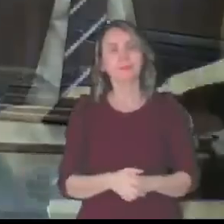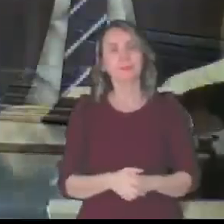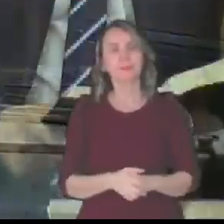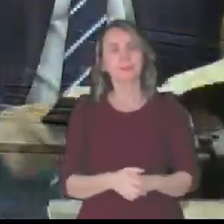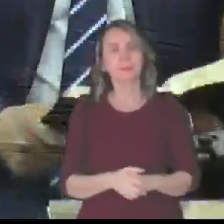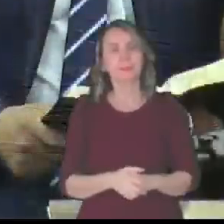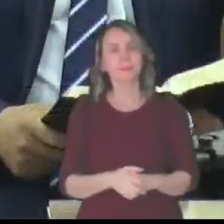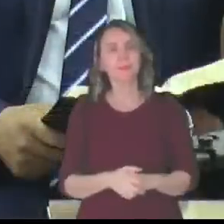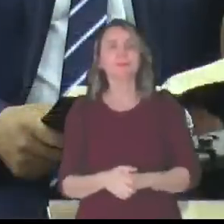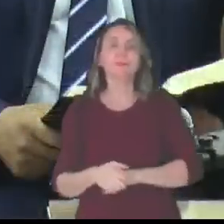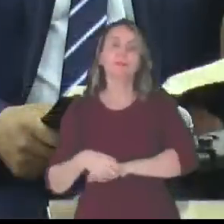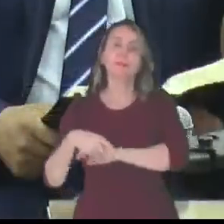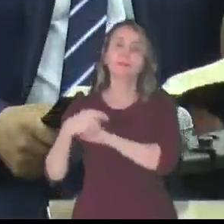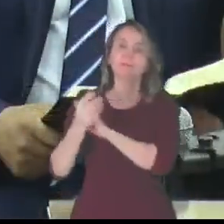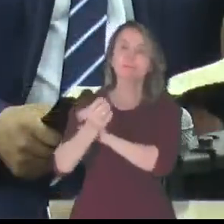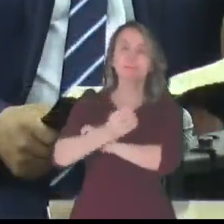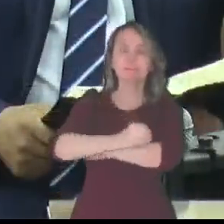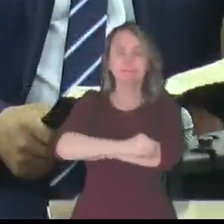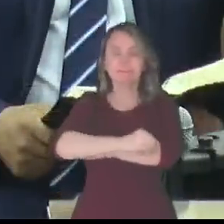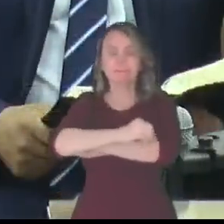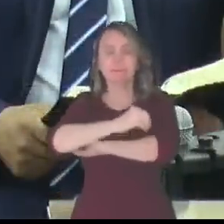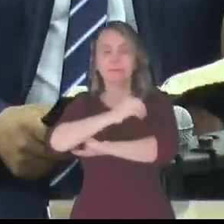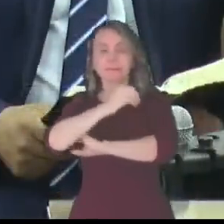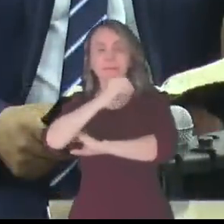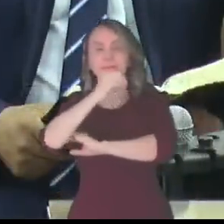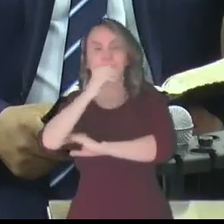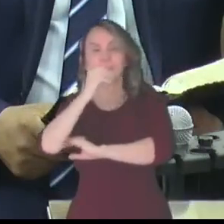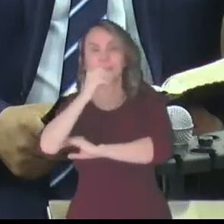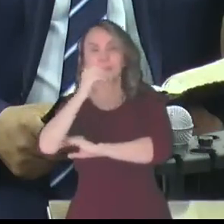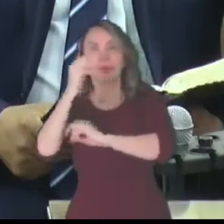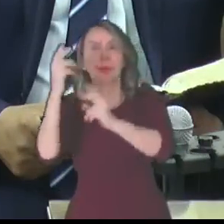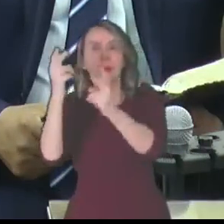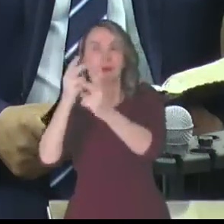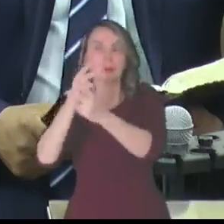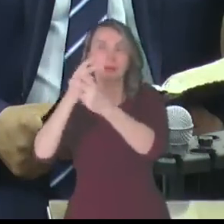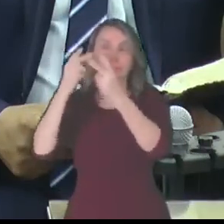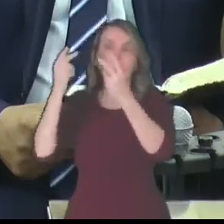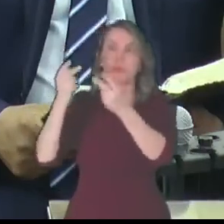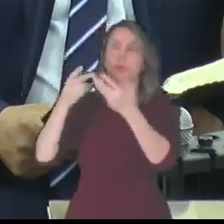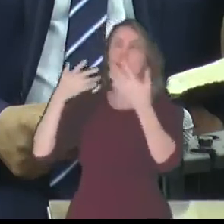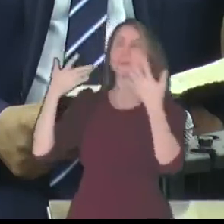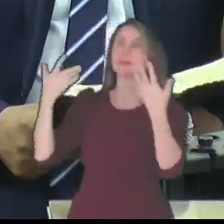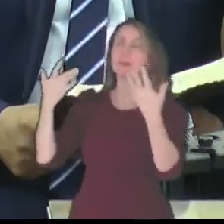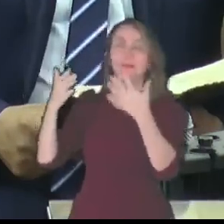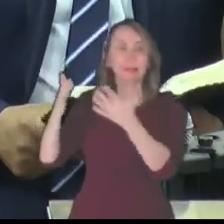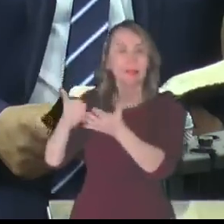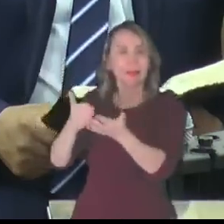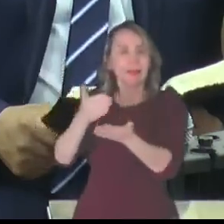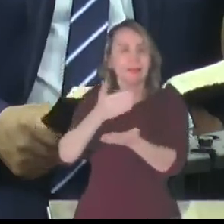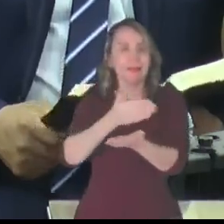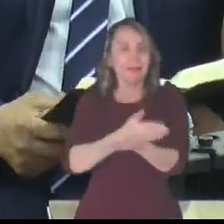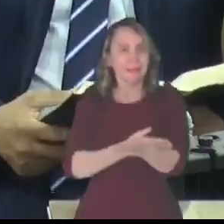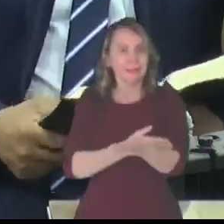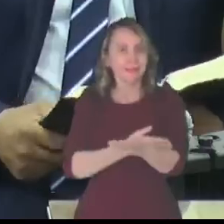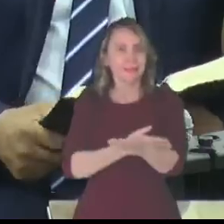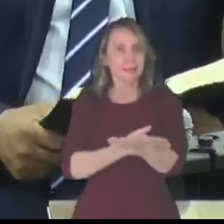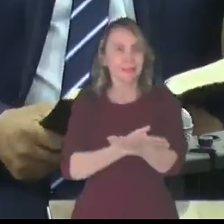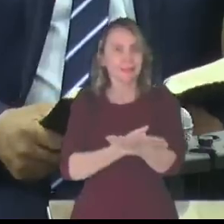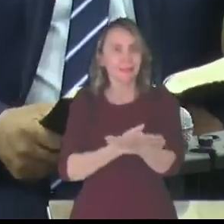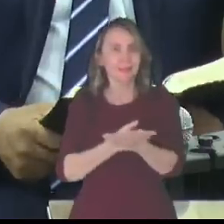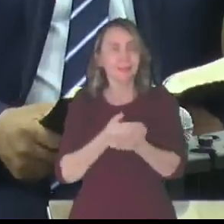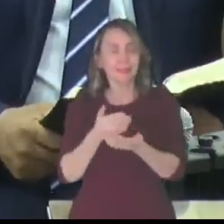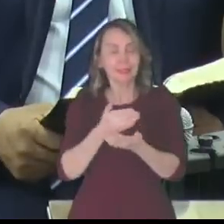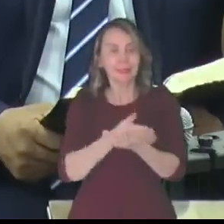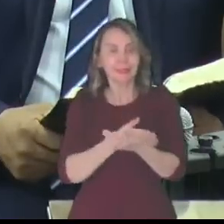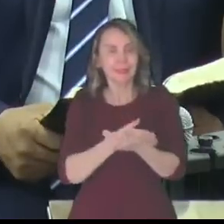antes que sofrem as brisas do amanhecer e fujam as sombras da noite